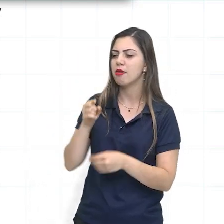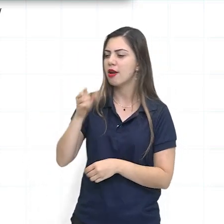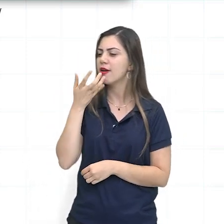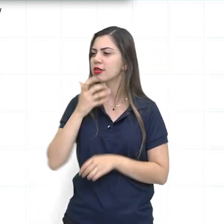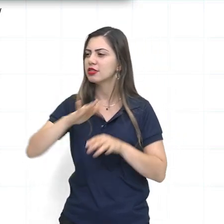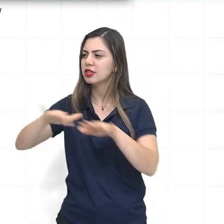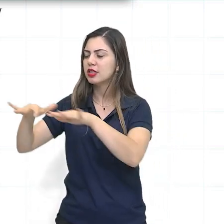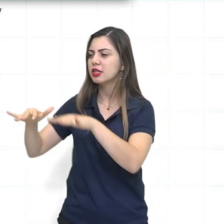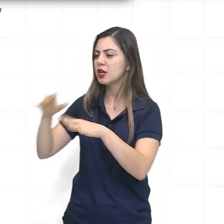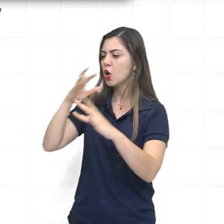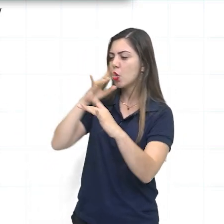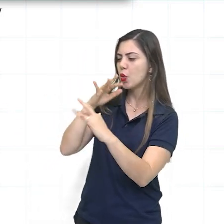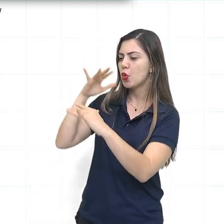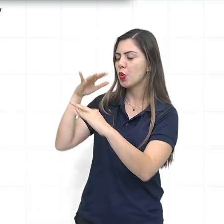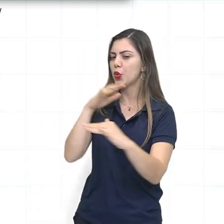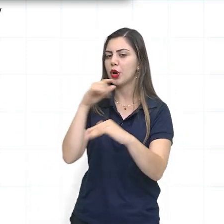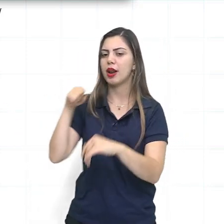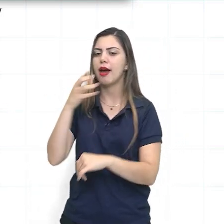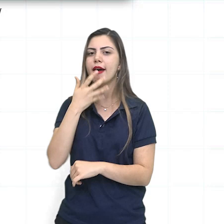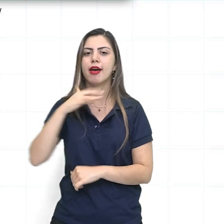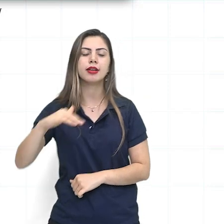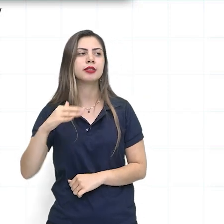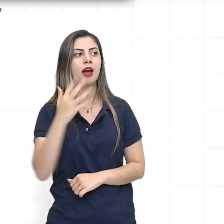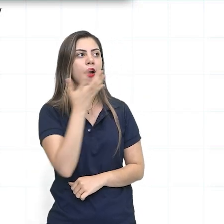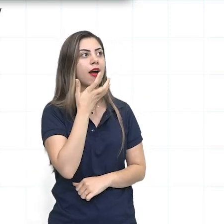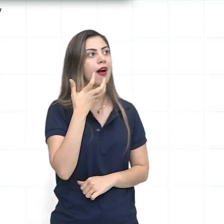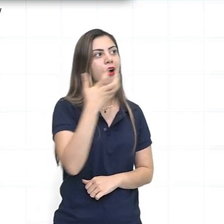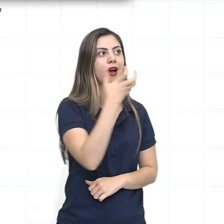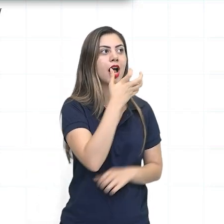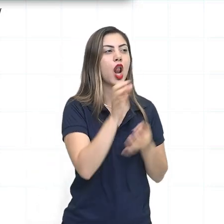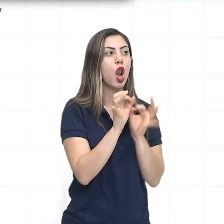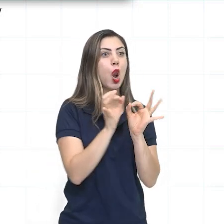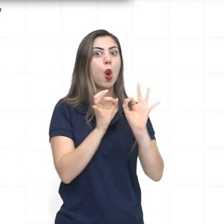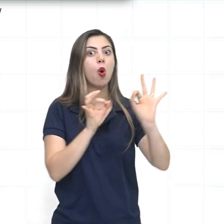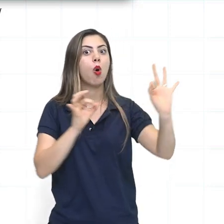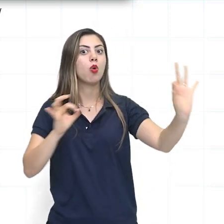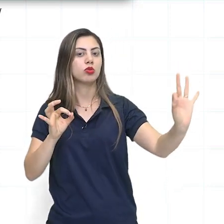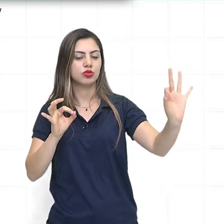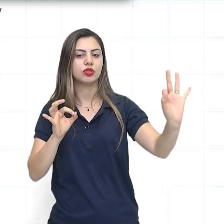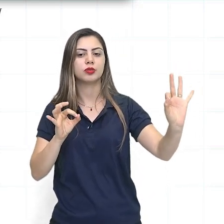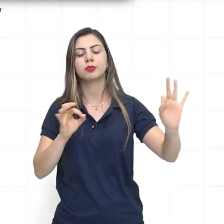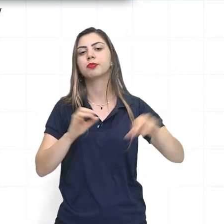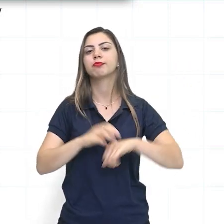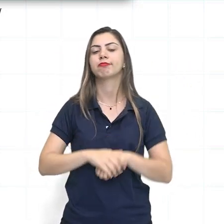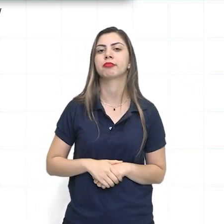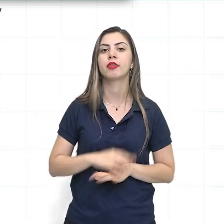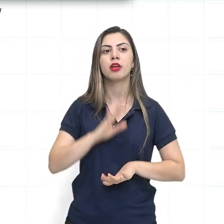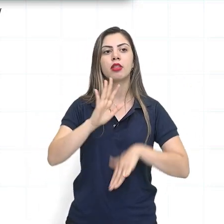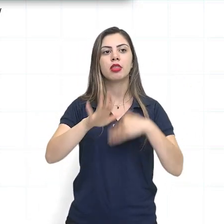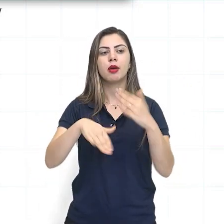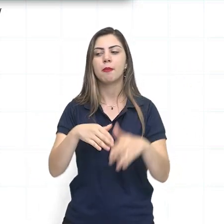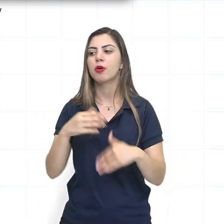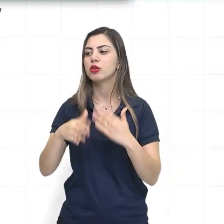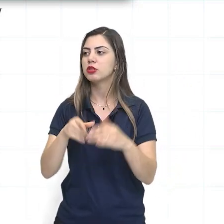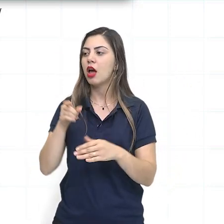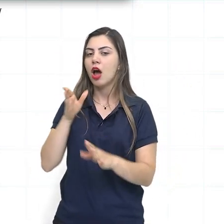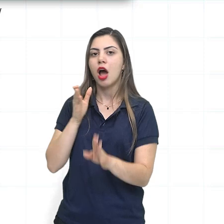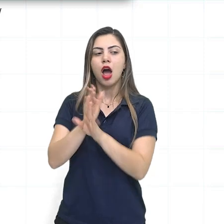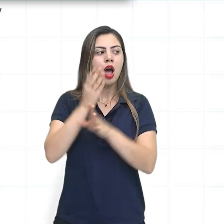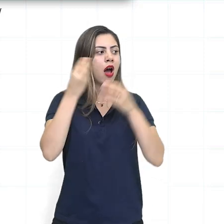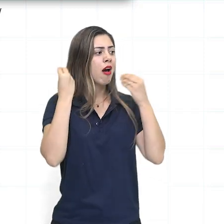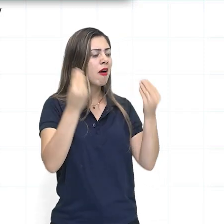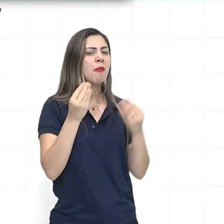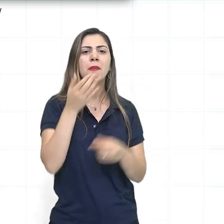as crianças com sua música e as levou para longe. Após descobrirem a injustiça,